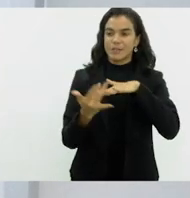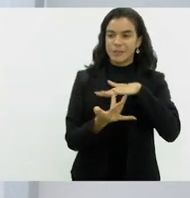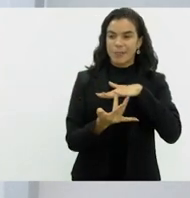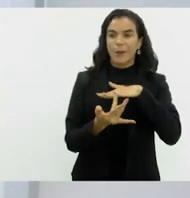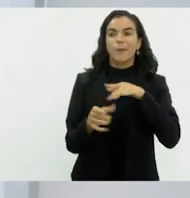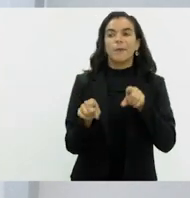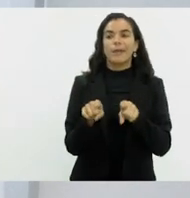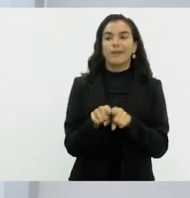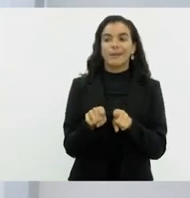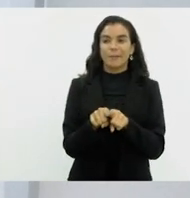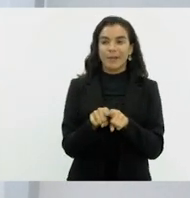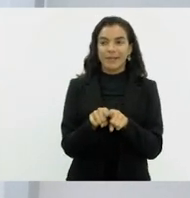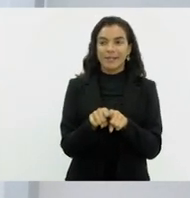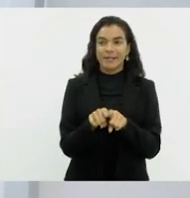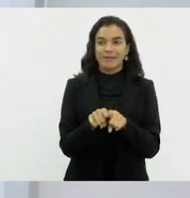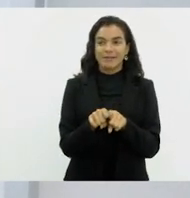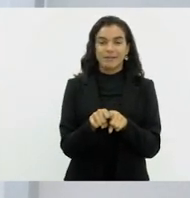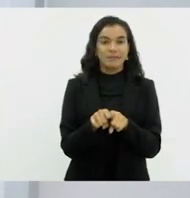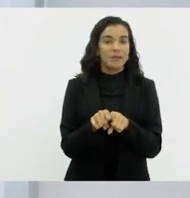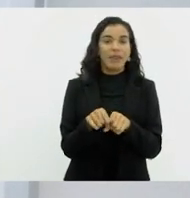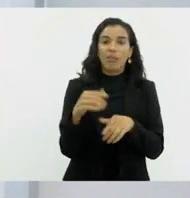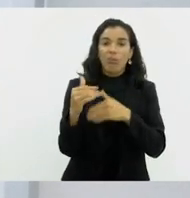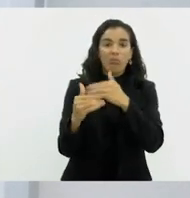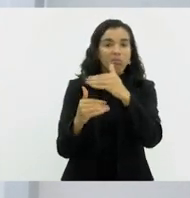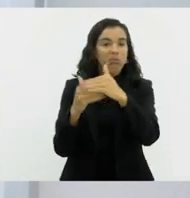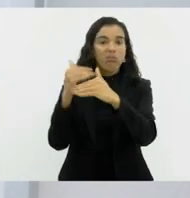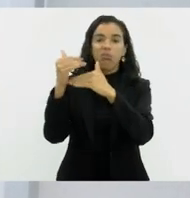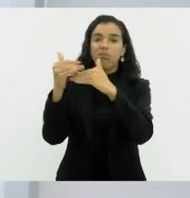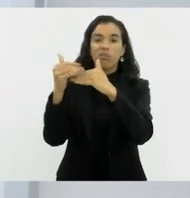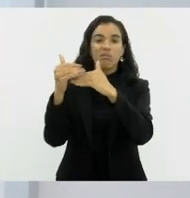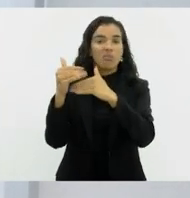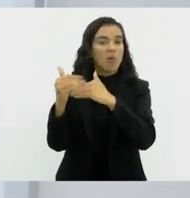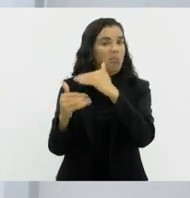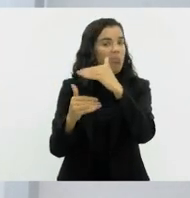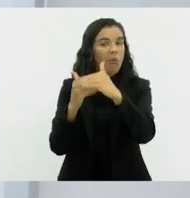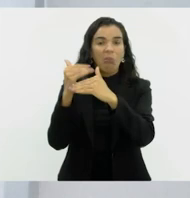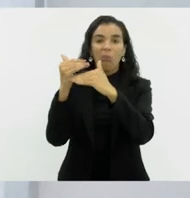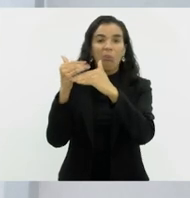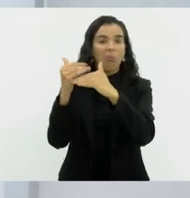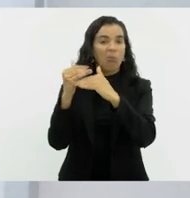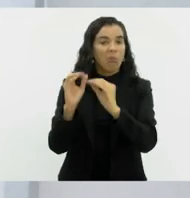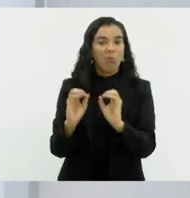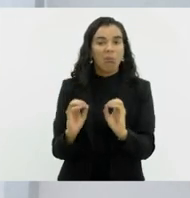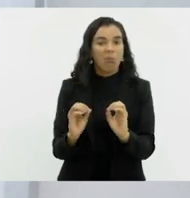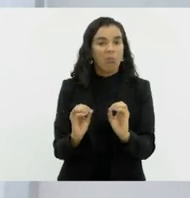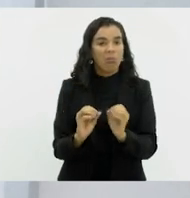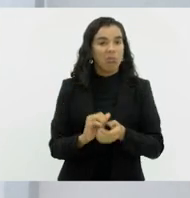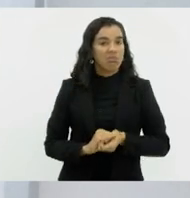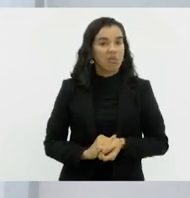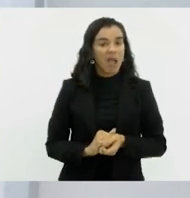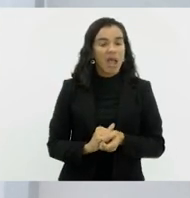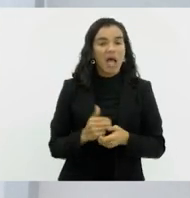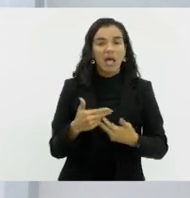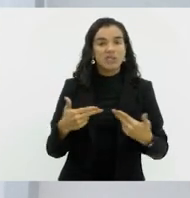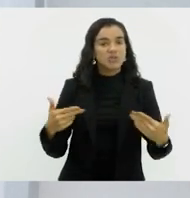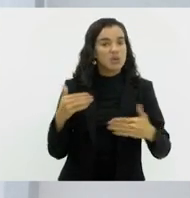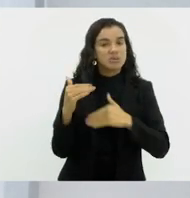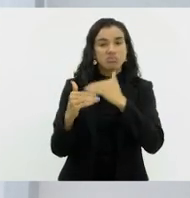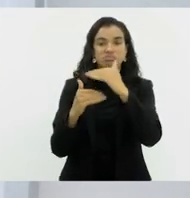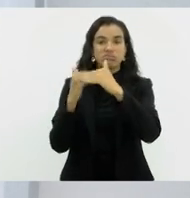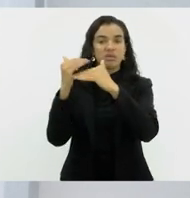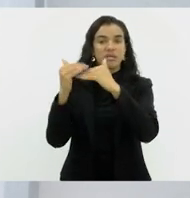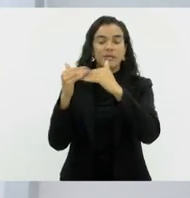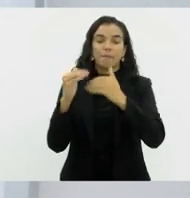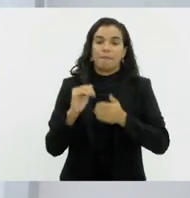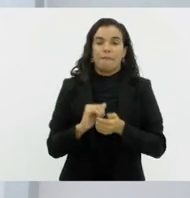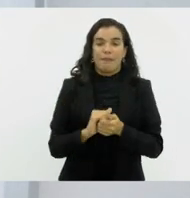e não anda. Não anda, simplesmente não anda. As coisas não andam. Aquilo que é a